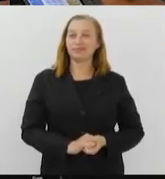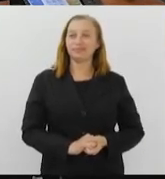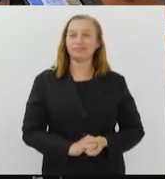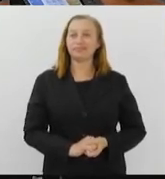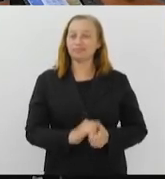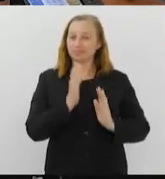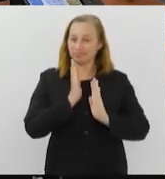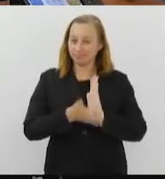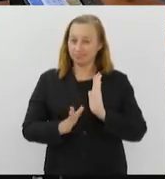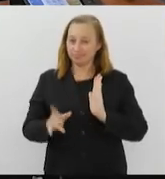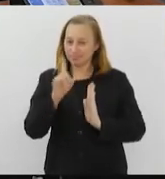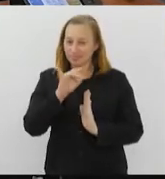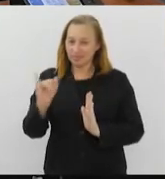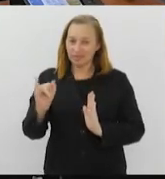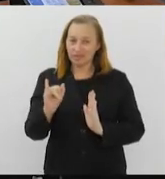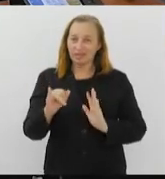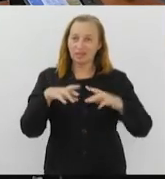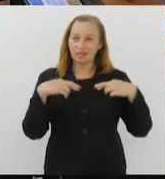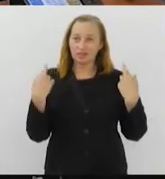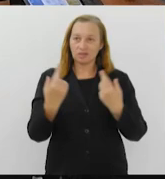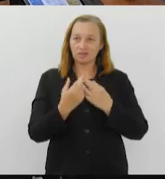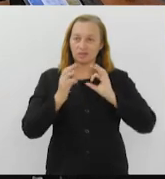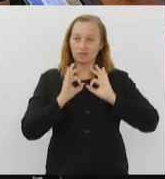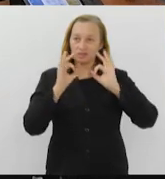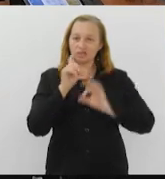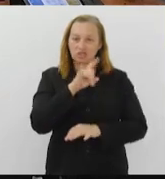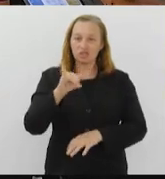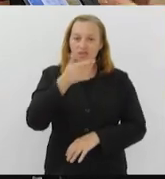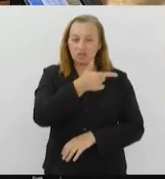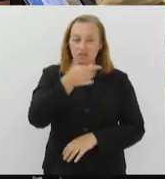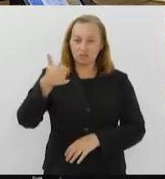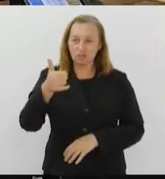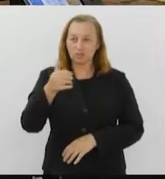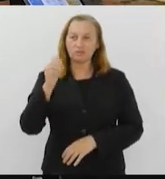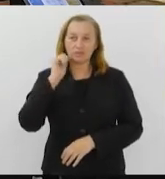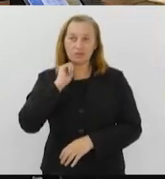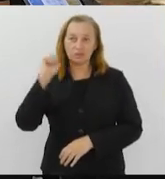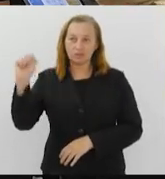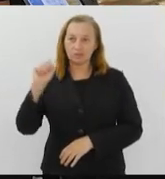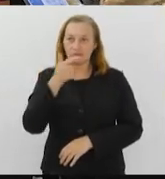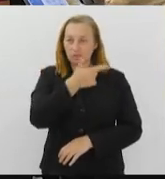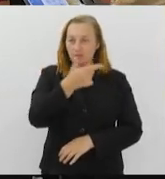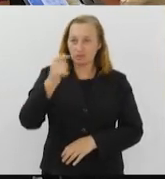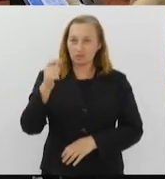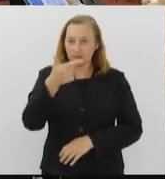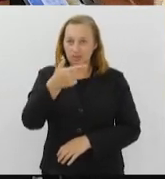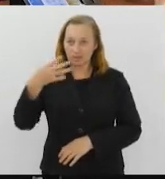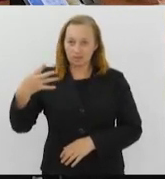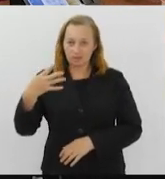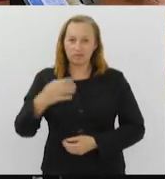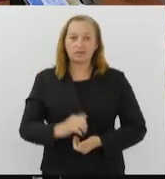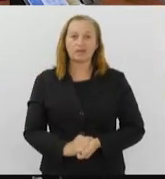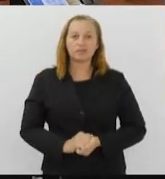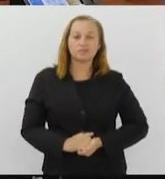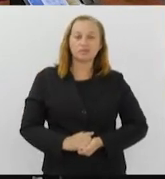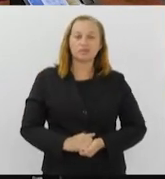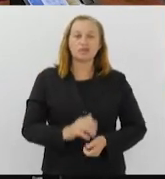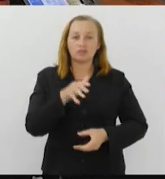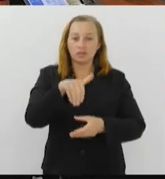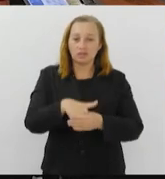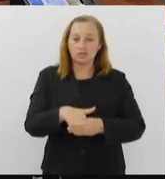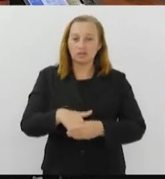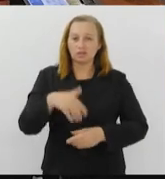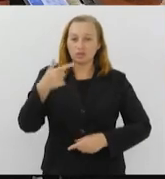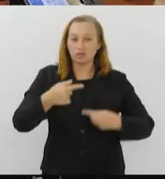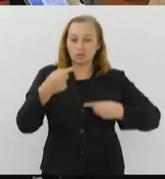Passa-se a ordem do dia. Sessão ordinária do dia 21 de agosto de 2024. Em tramitação ordinária, em votação, em